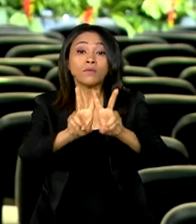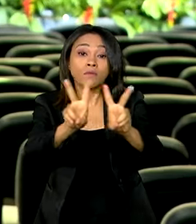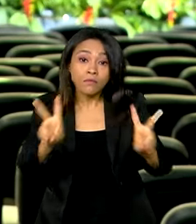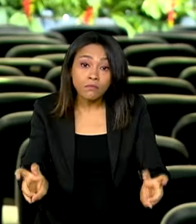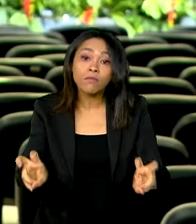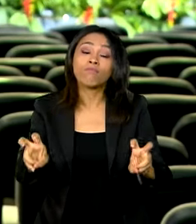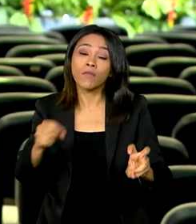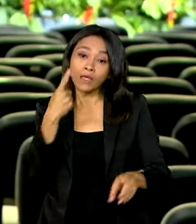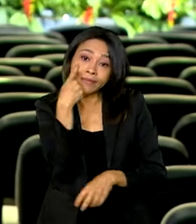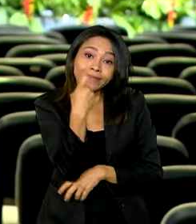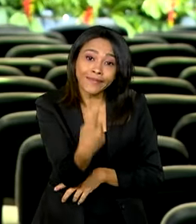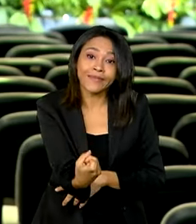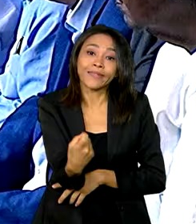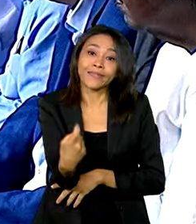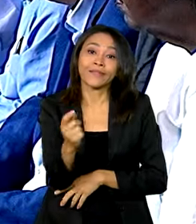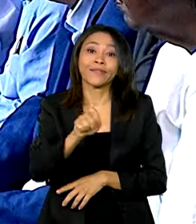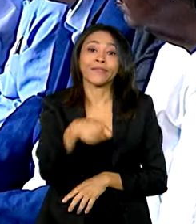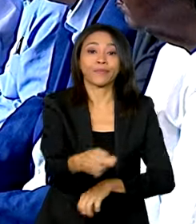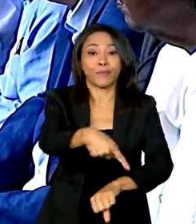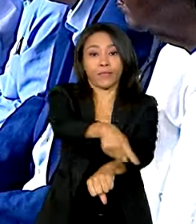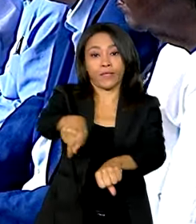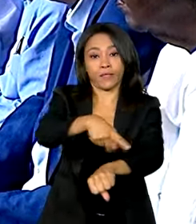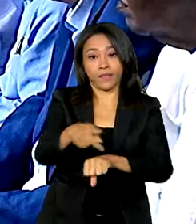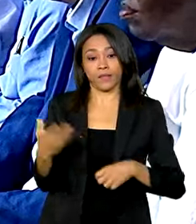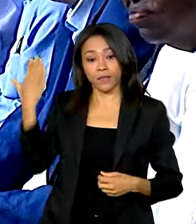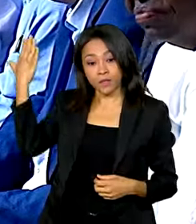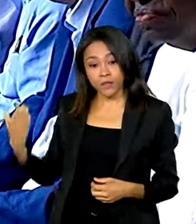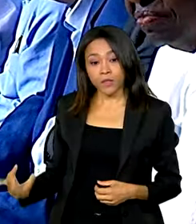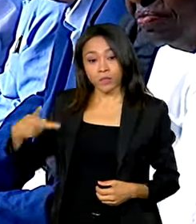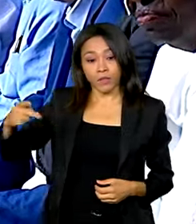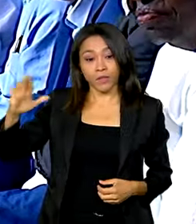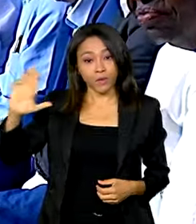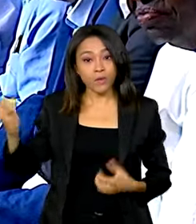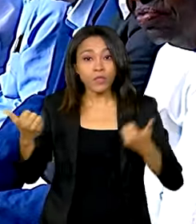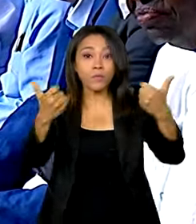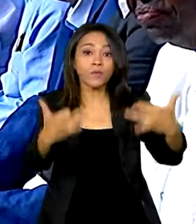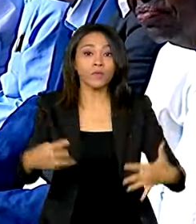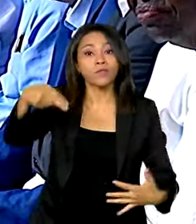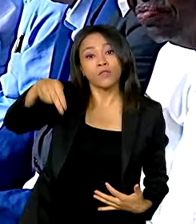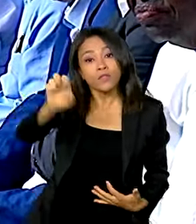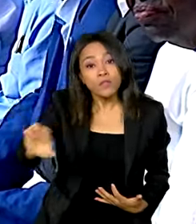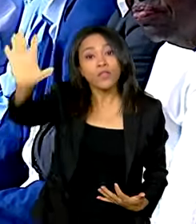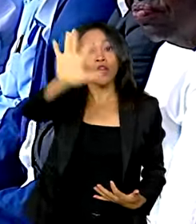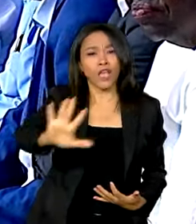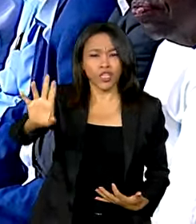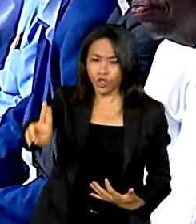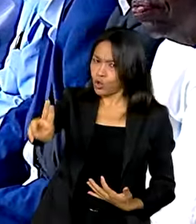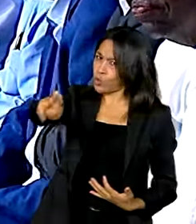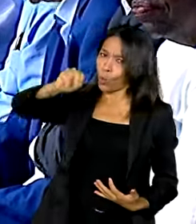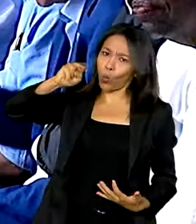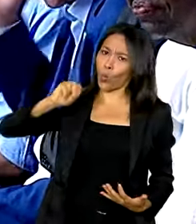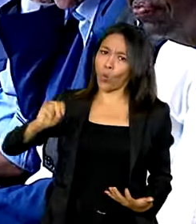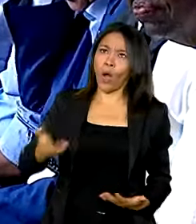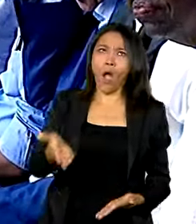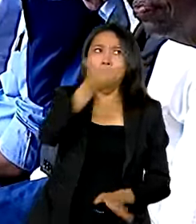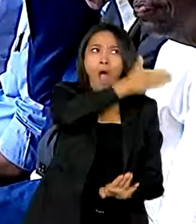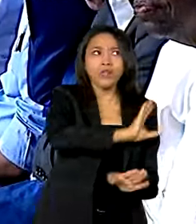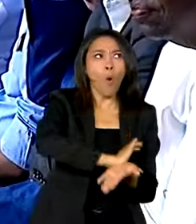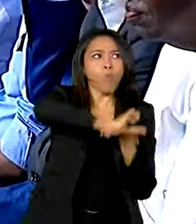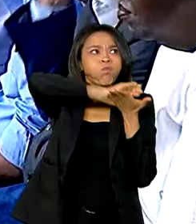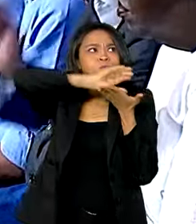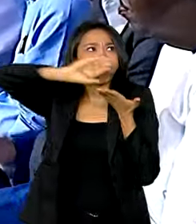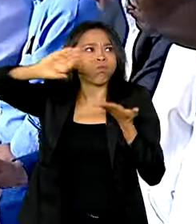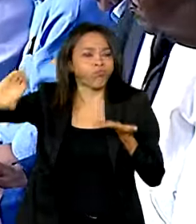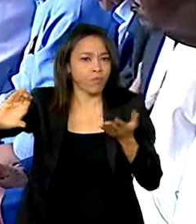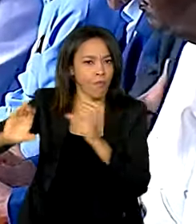assuntos de interesse do país. O presidente assegurou que a região Nordeste nunca recebeu tantos recursos